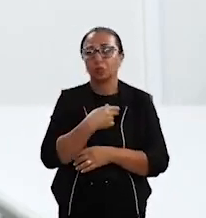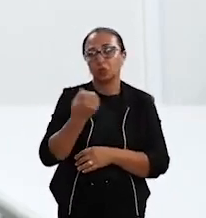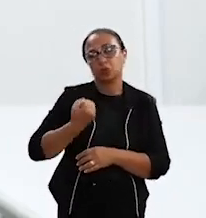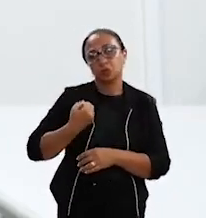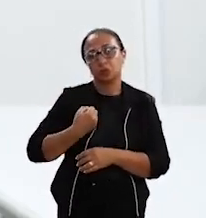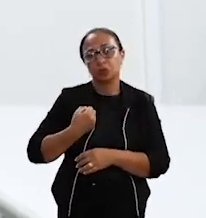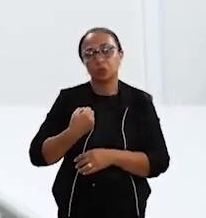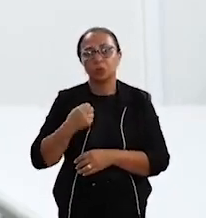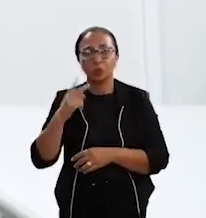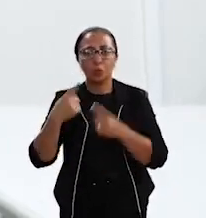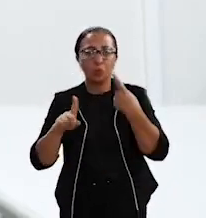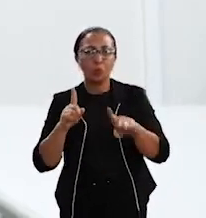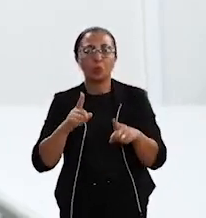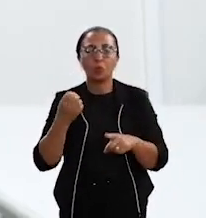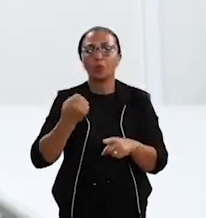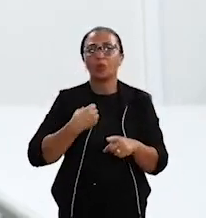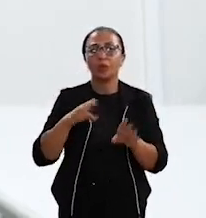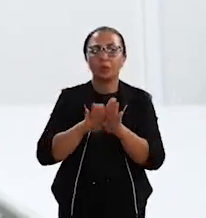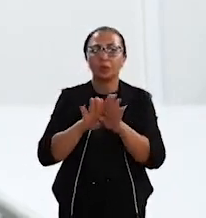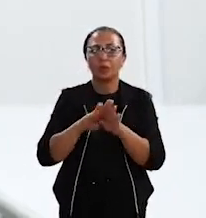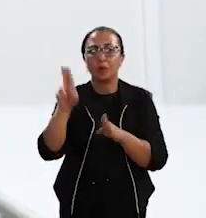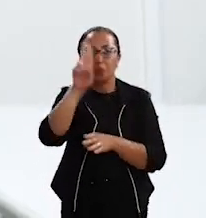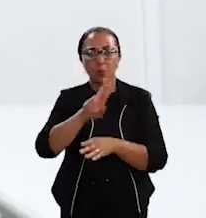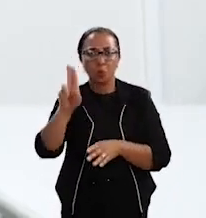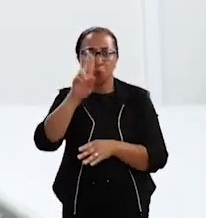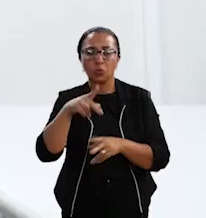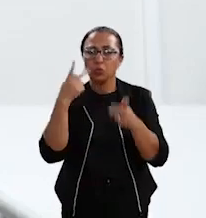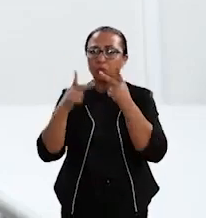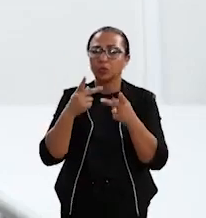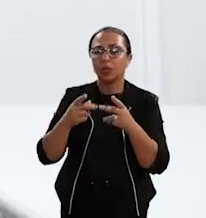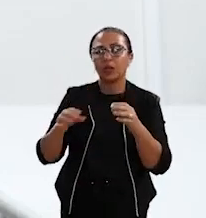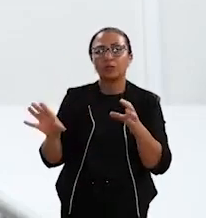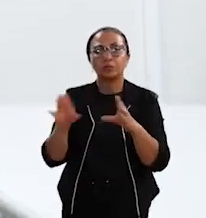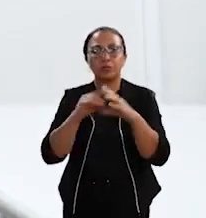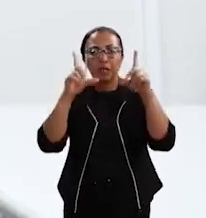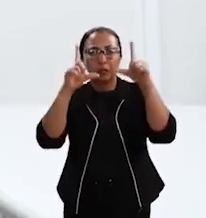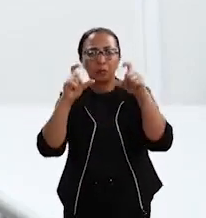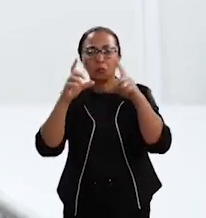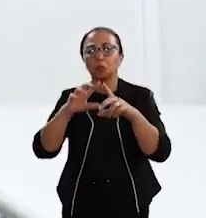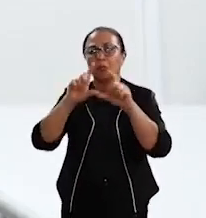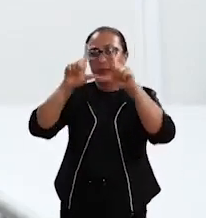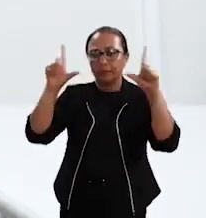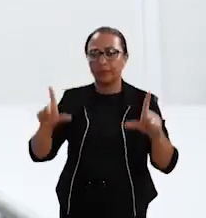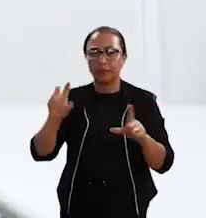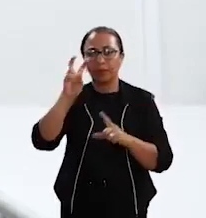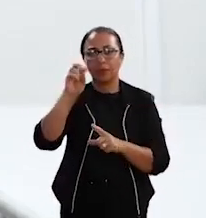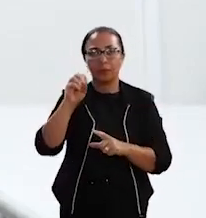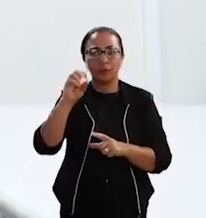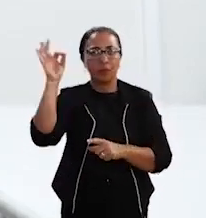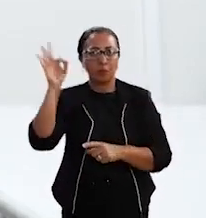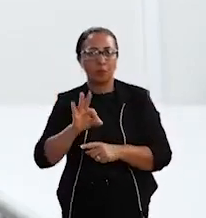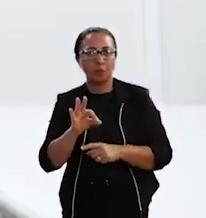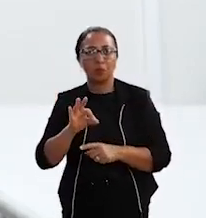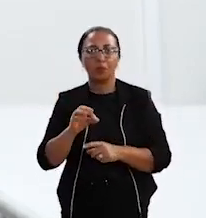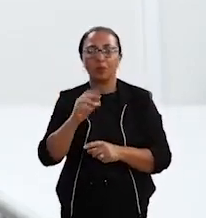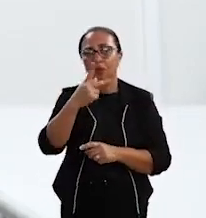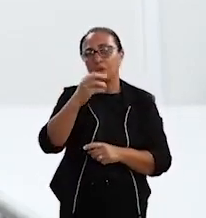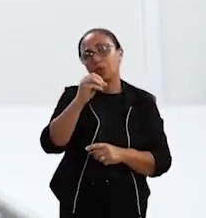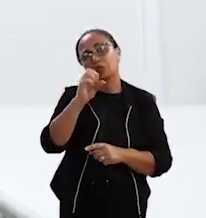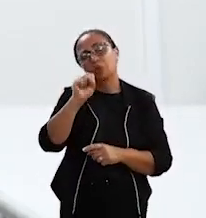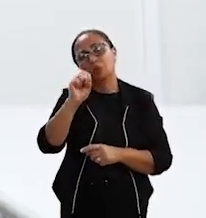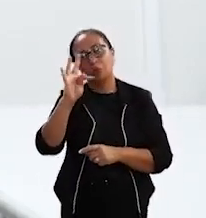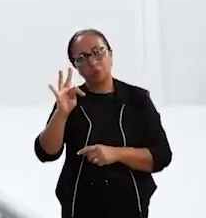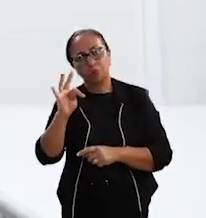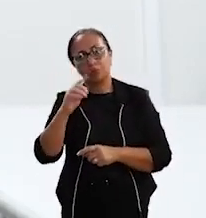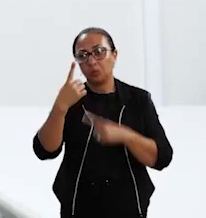dados. E o outro dado que foi bastante relevante foi o uso de citação, emprego de capturas de tela, que isso apareceu em 50%